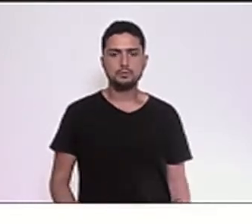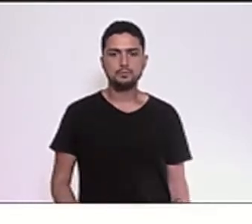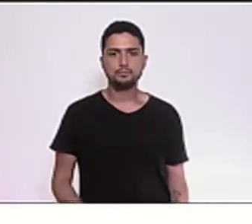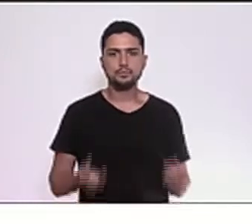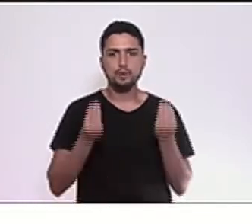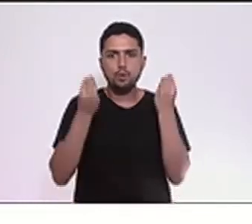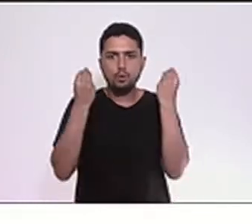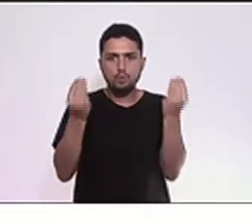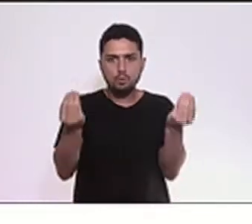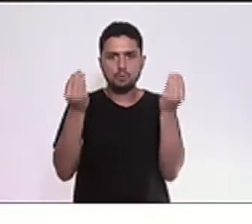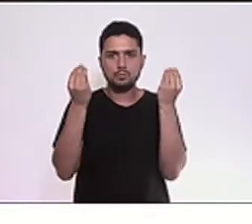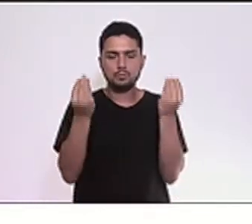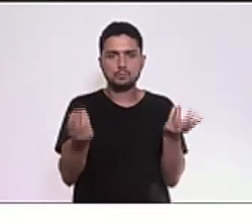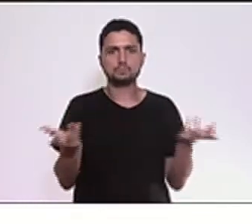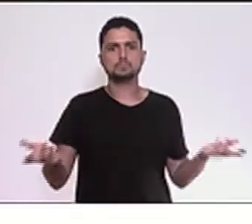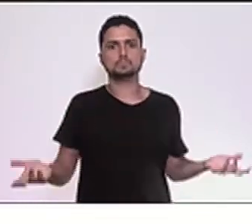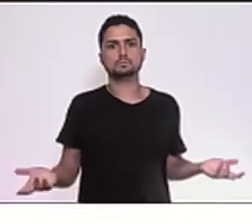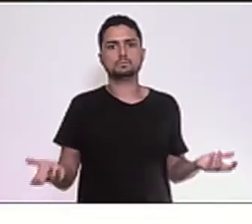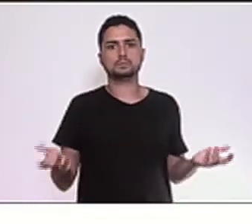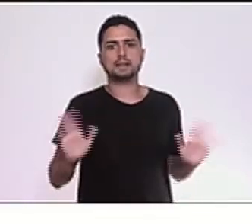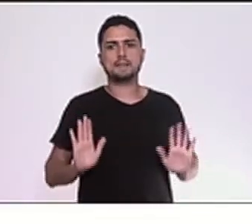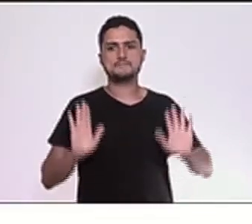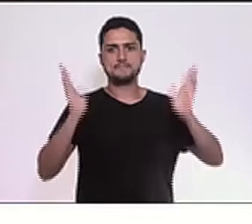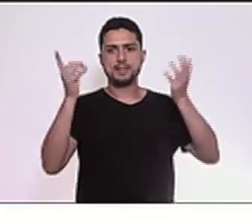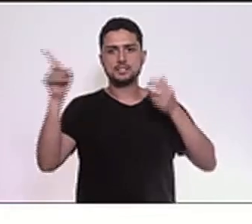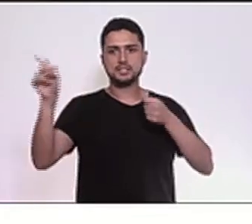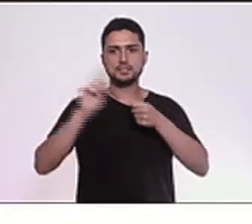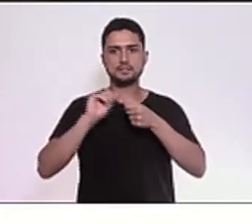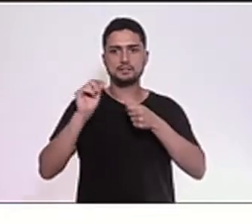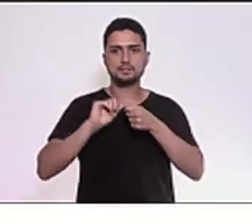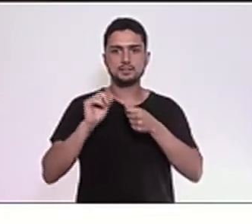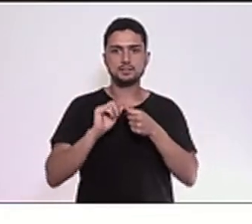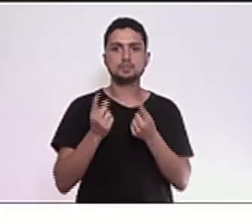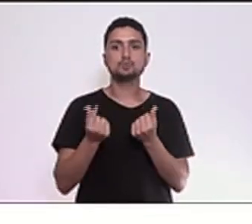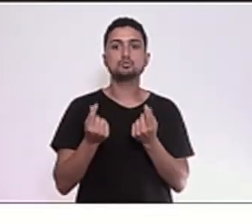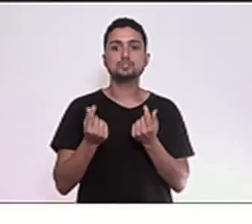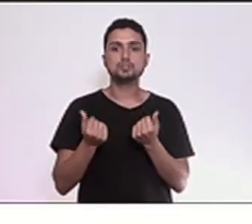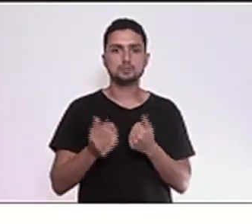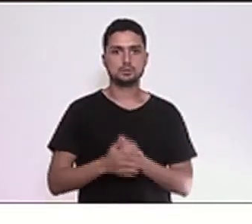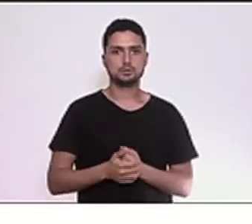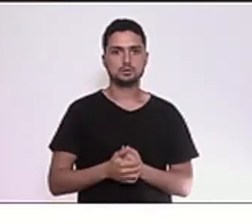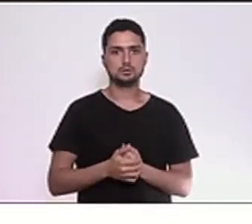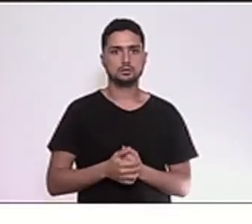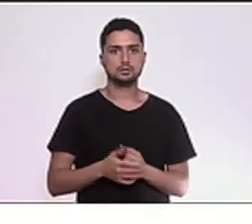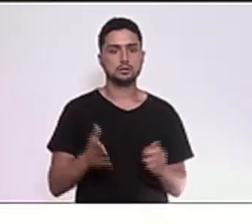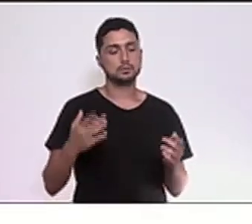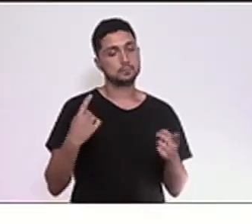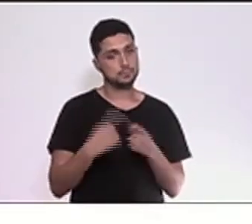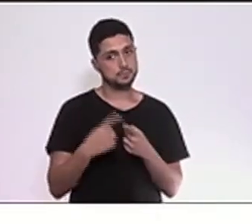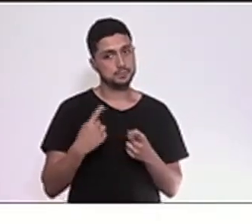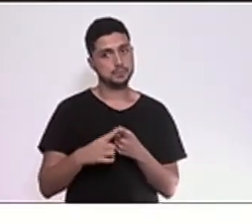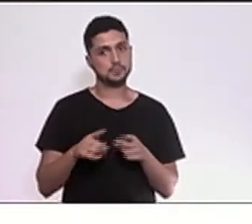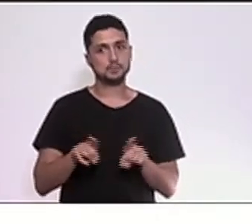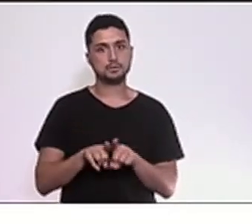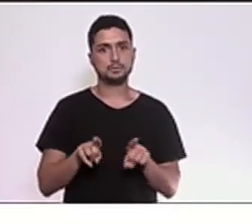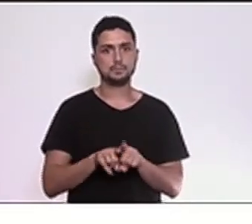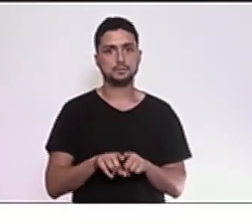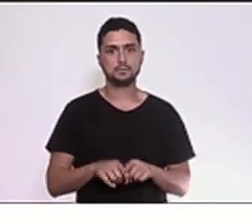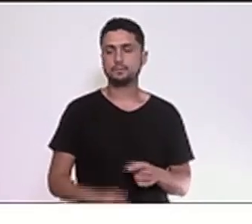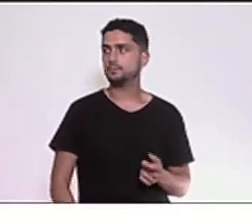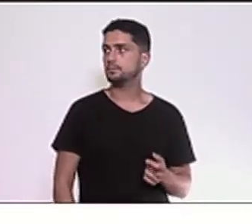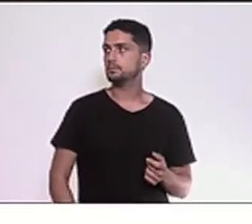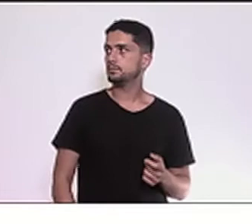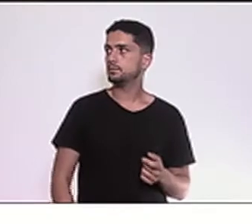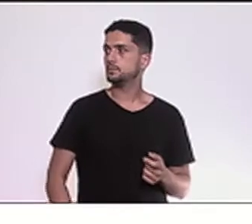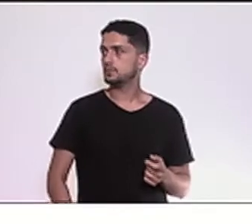Imaginem só a festa que ele vai fazer com esse dinheiro. Até porque, nobres